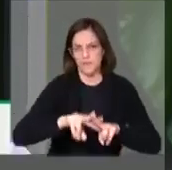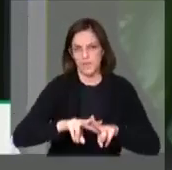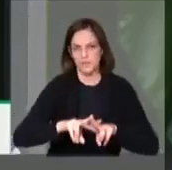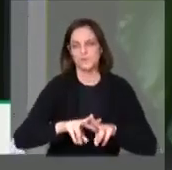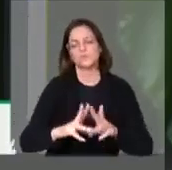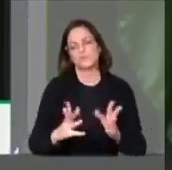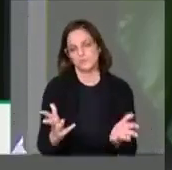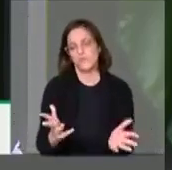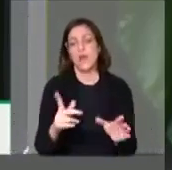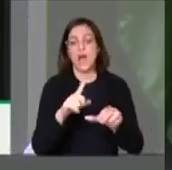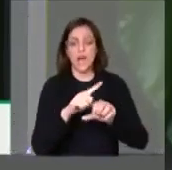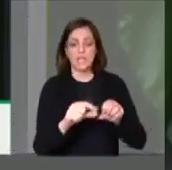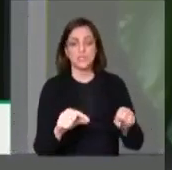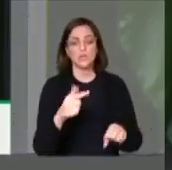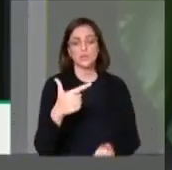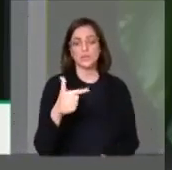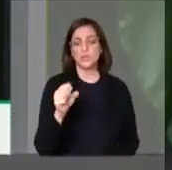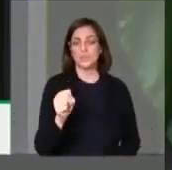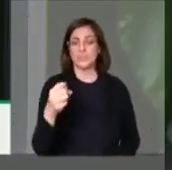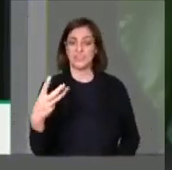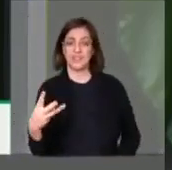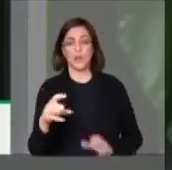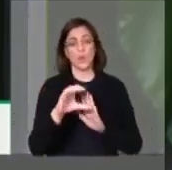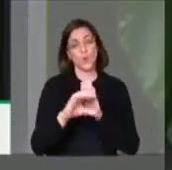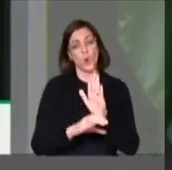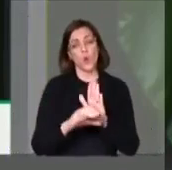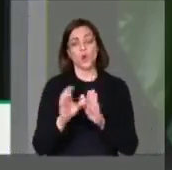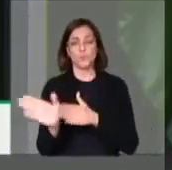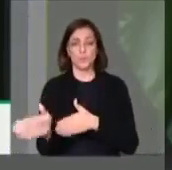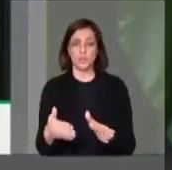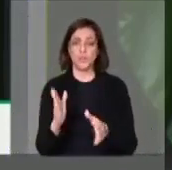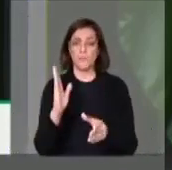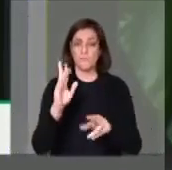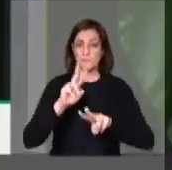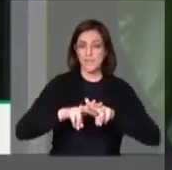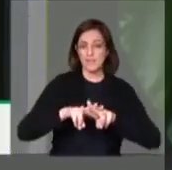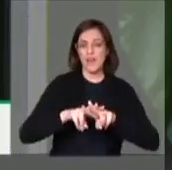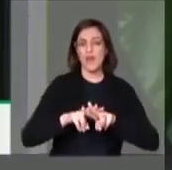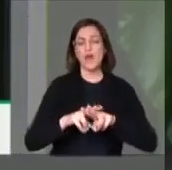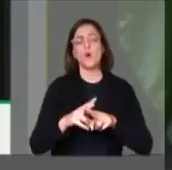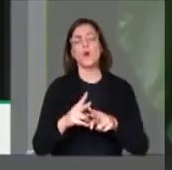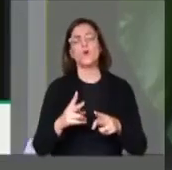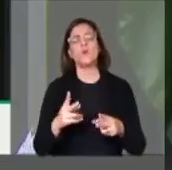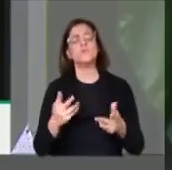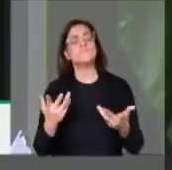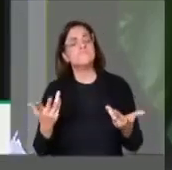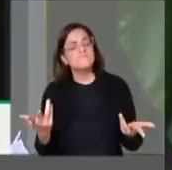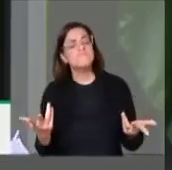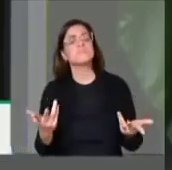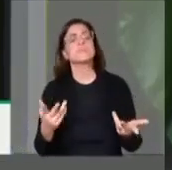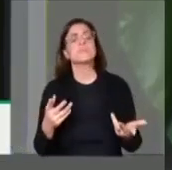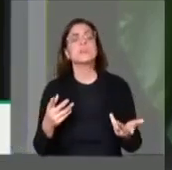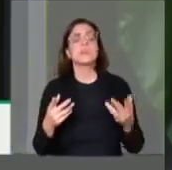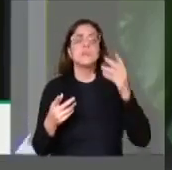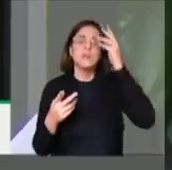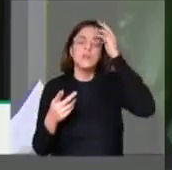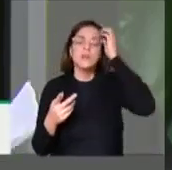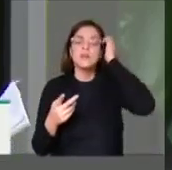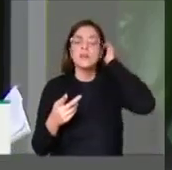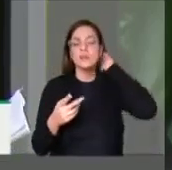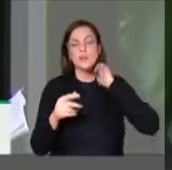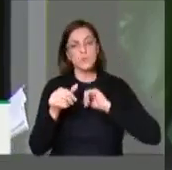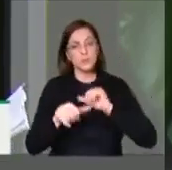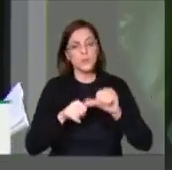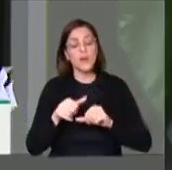artigo 283 do Código de Processo Penal tem fundamento constitucional, não gerará